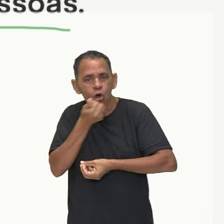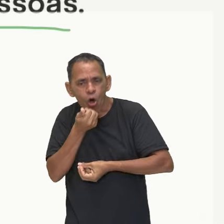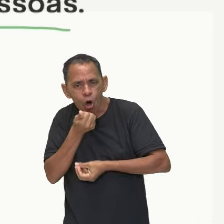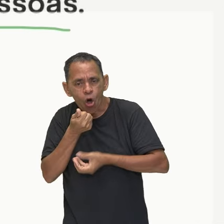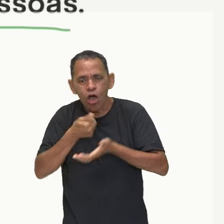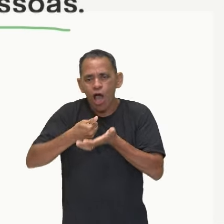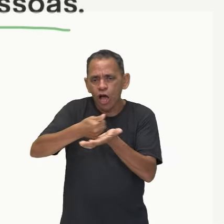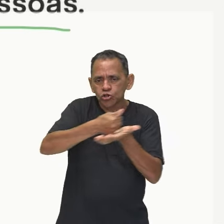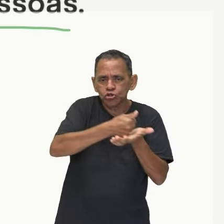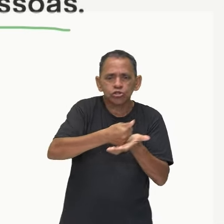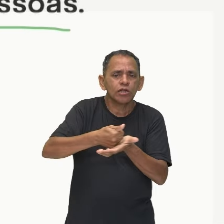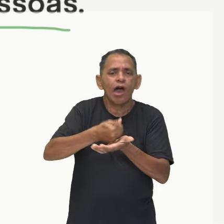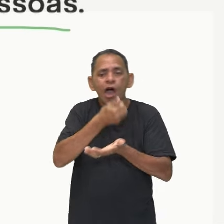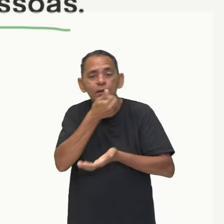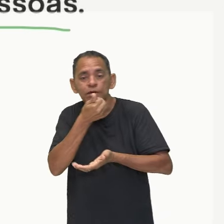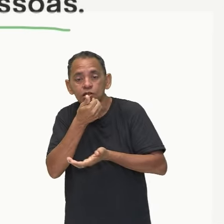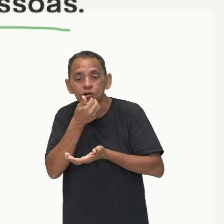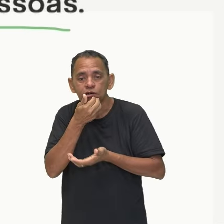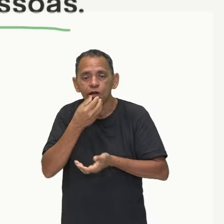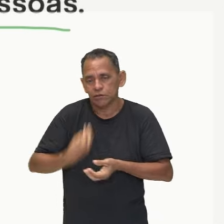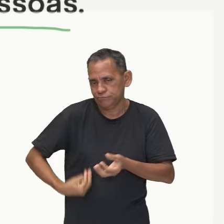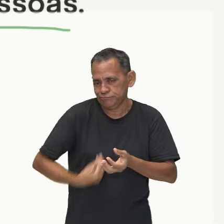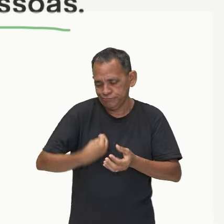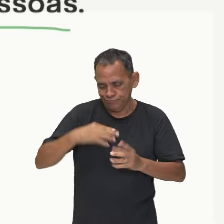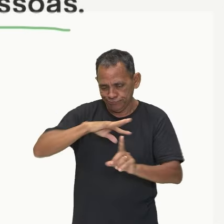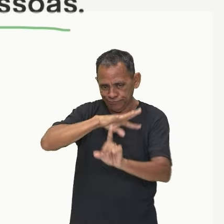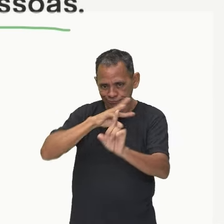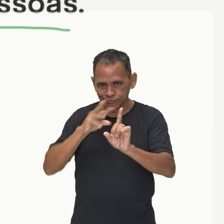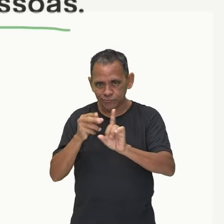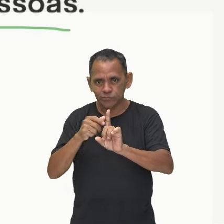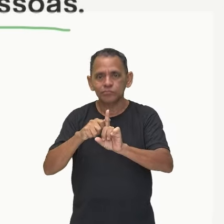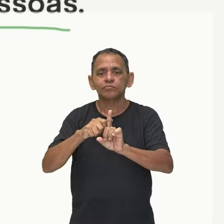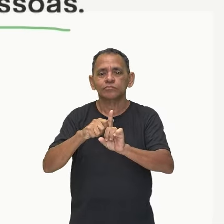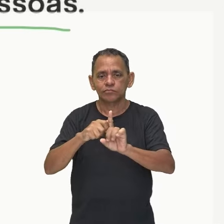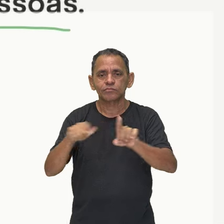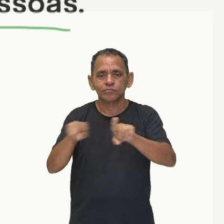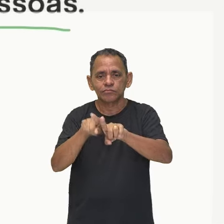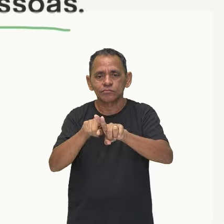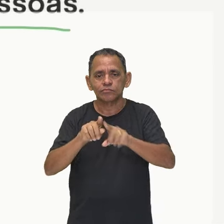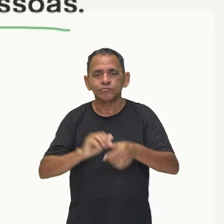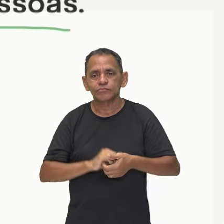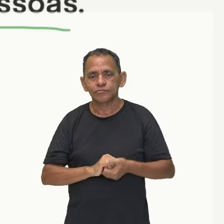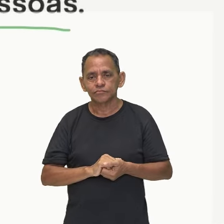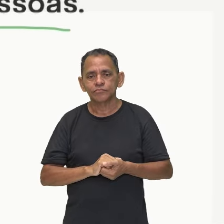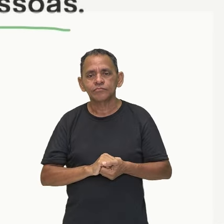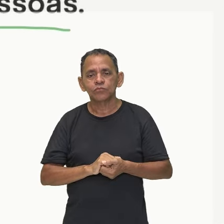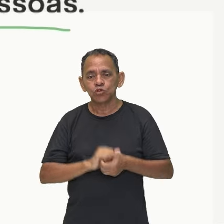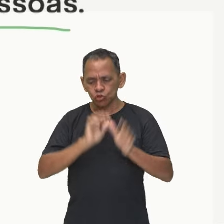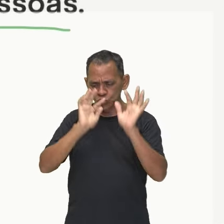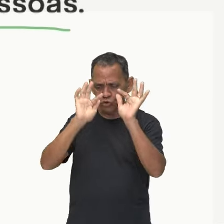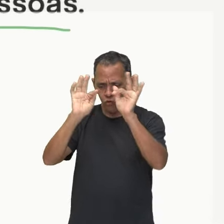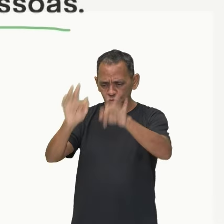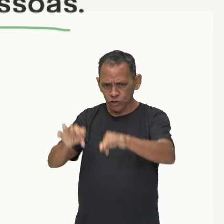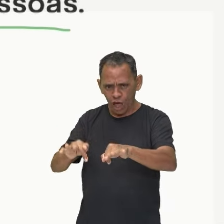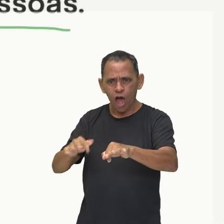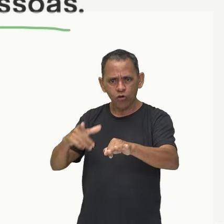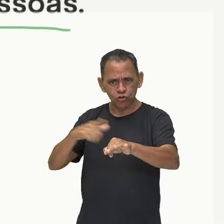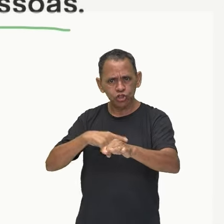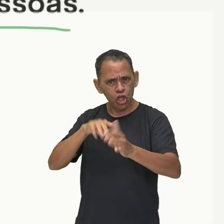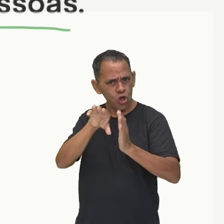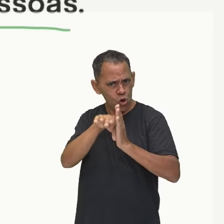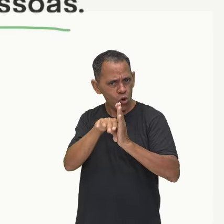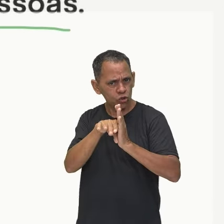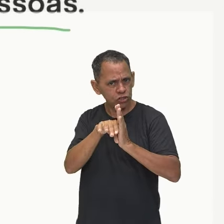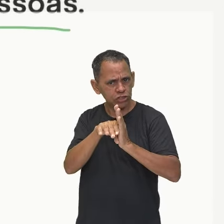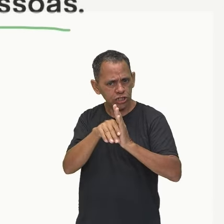a melhorar a vida da sociedade como um todo. E aí eu chego a uma conclusão. A conclusão é esta, eu posso melhorar